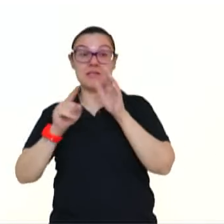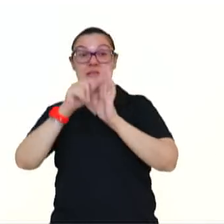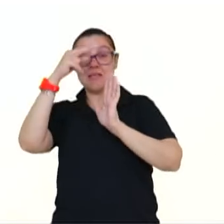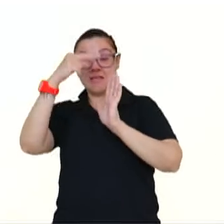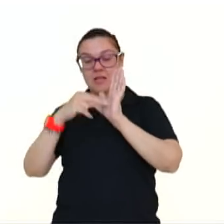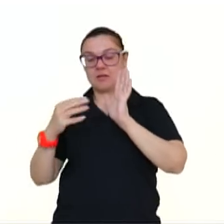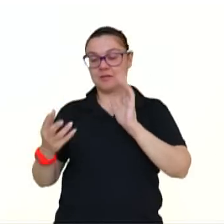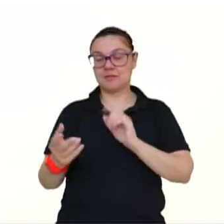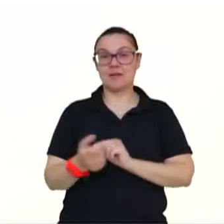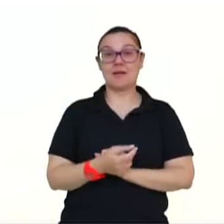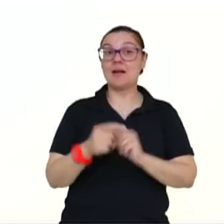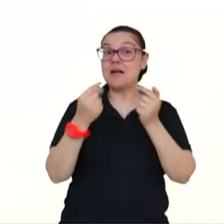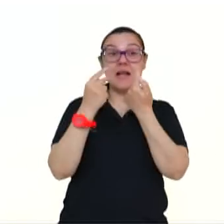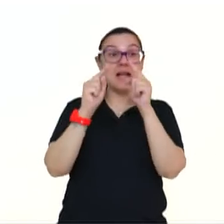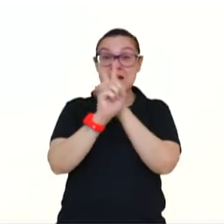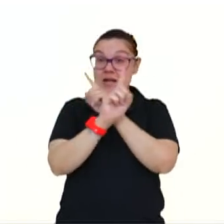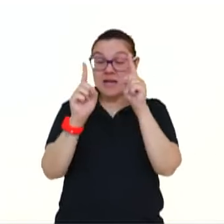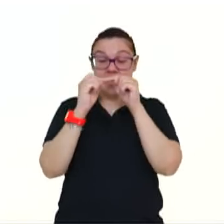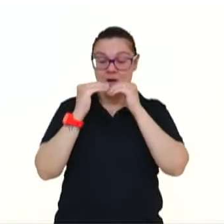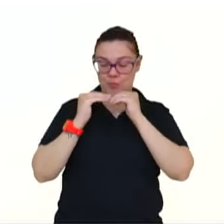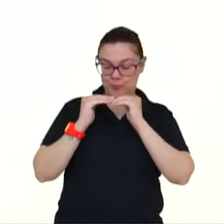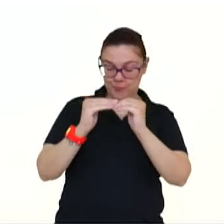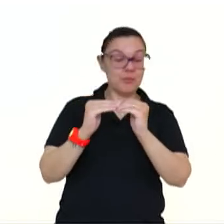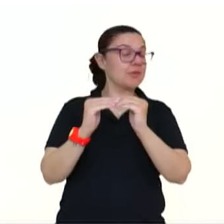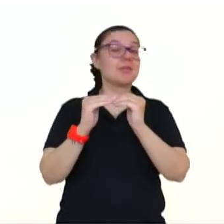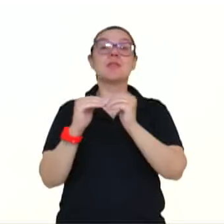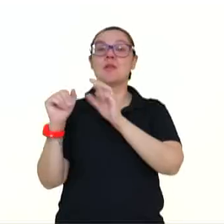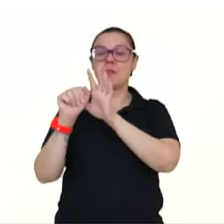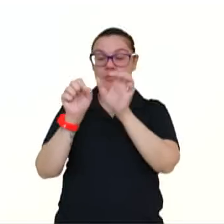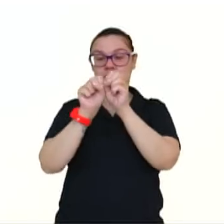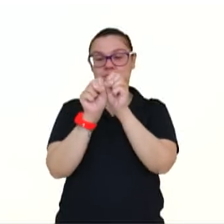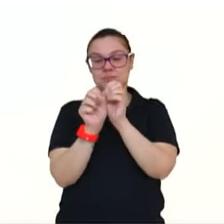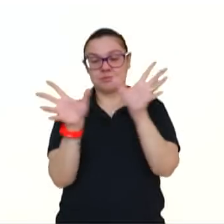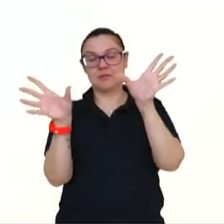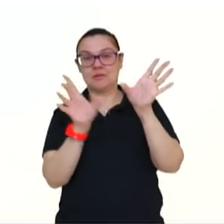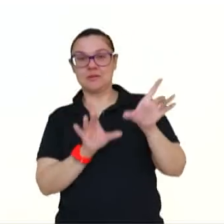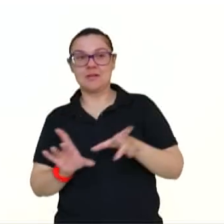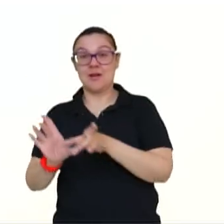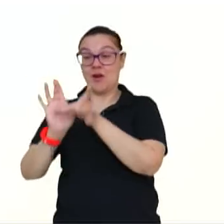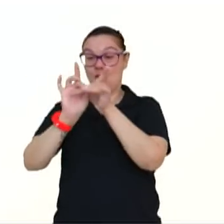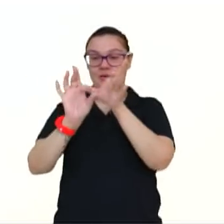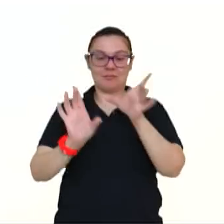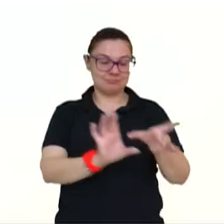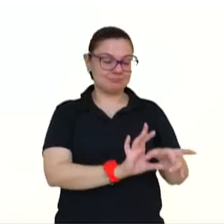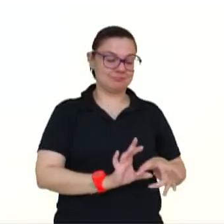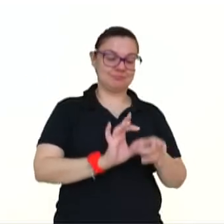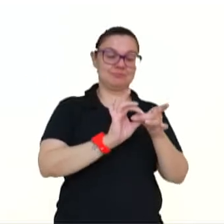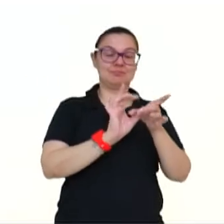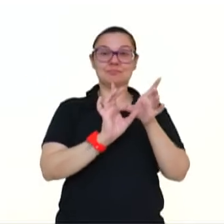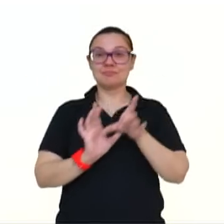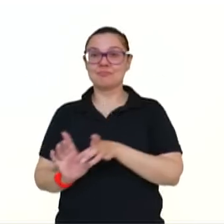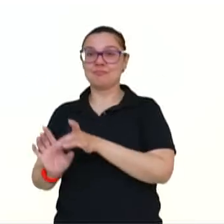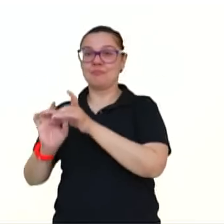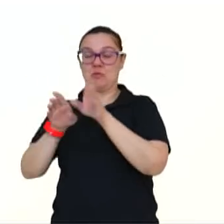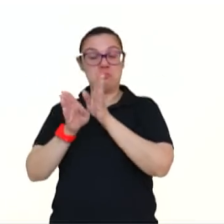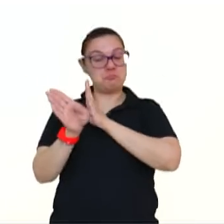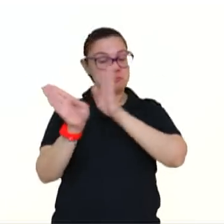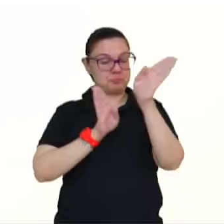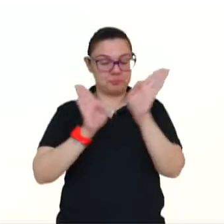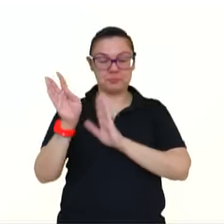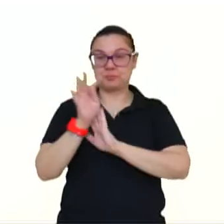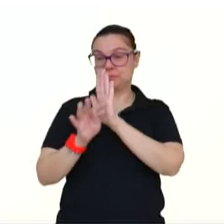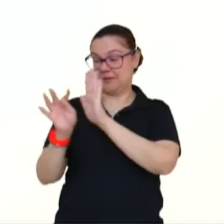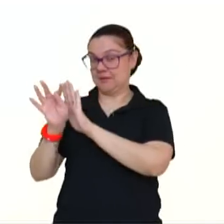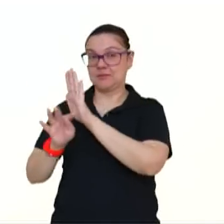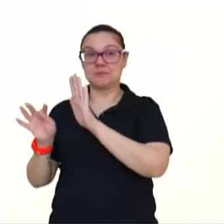leitura não linear, numa representação, sim, de conexão a múltiplos